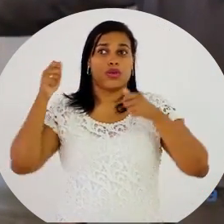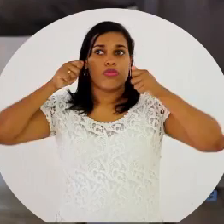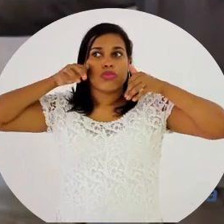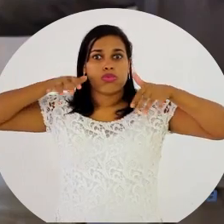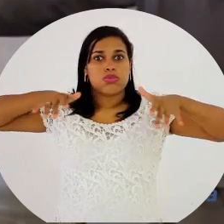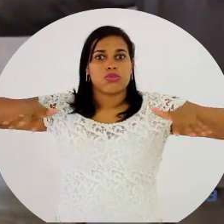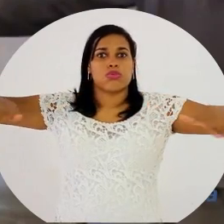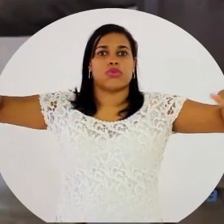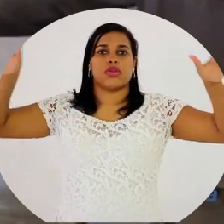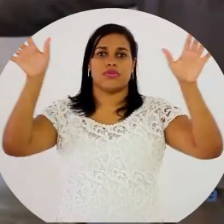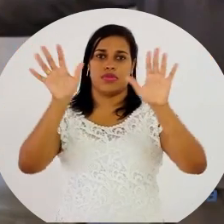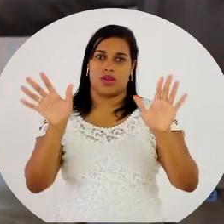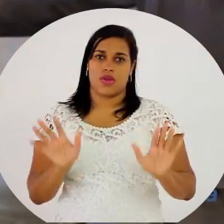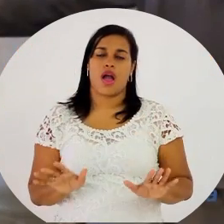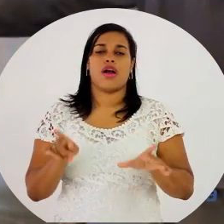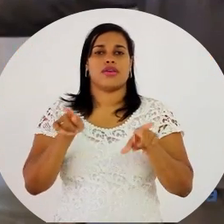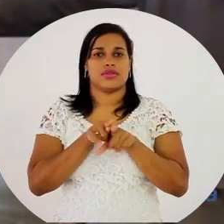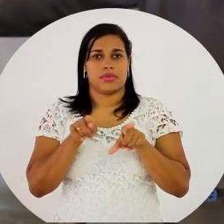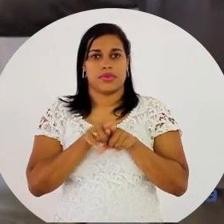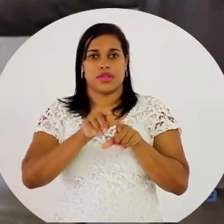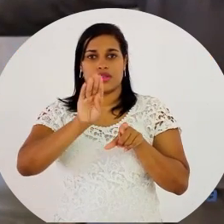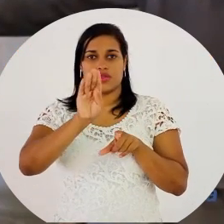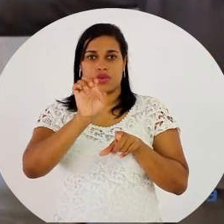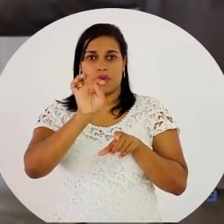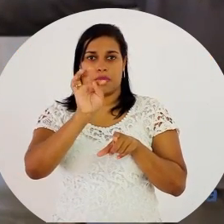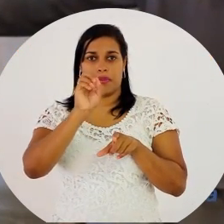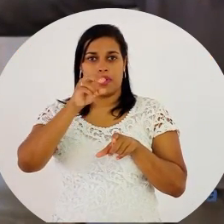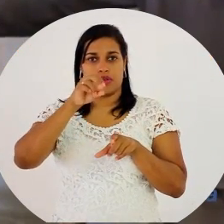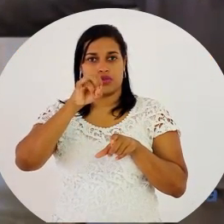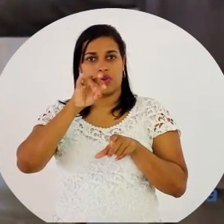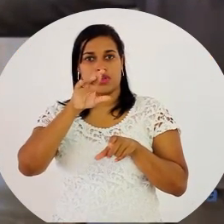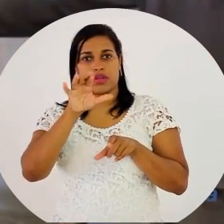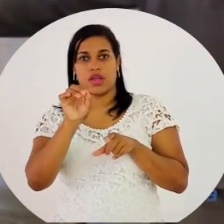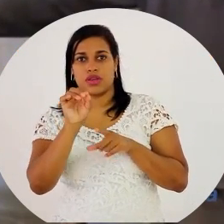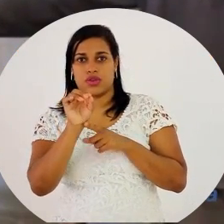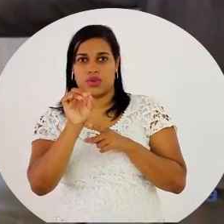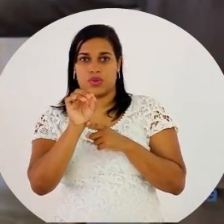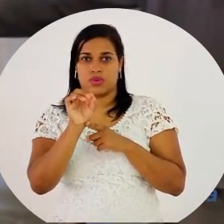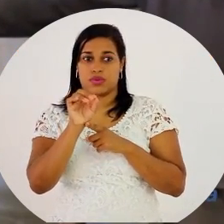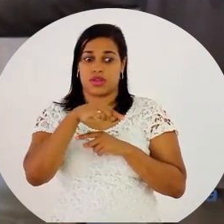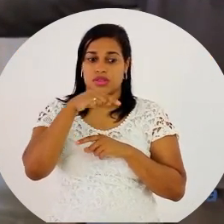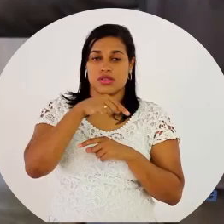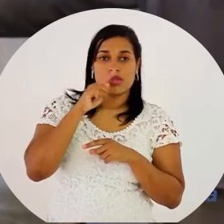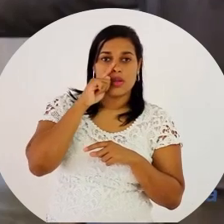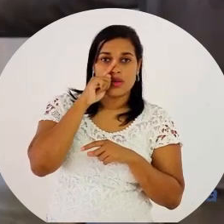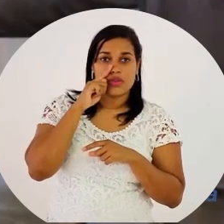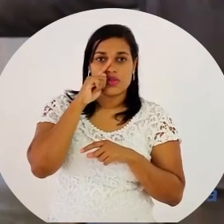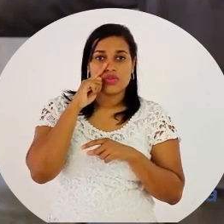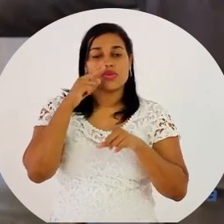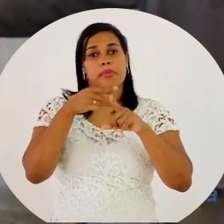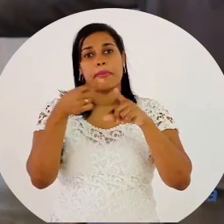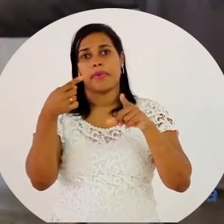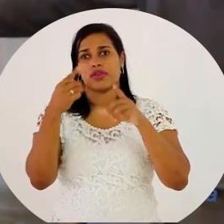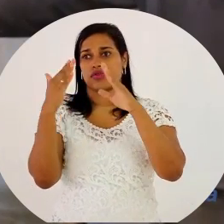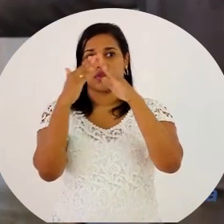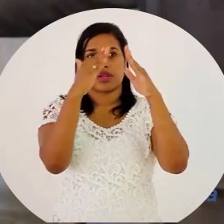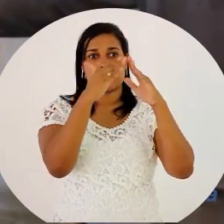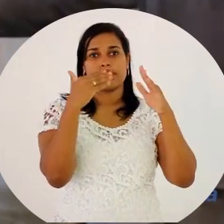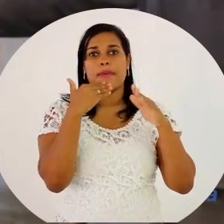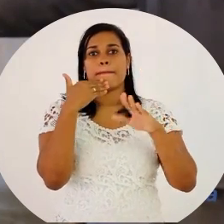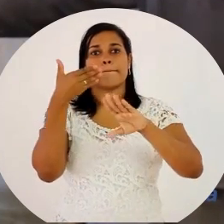propagar pelo ar. Então não só o betoneiro ele vai estar exposto a esse risco, mas quem está na vizinhança dele